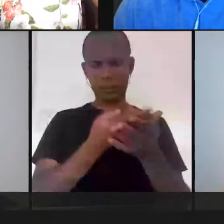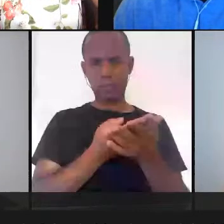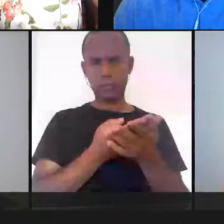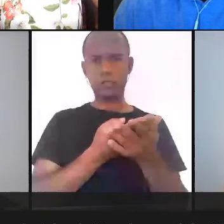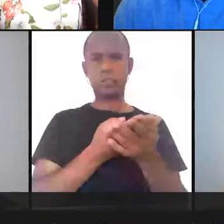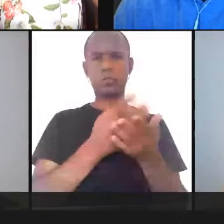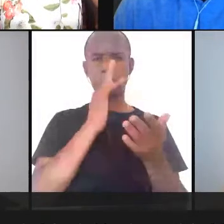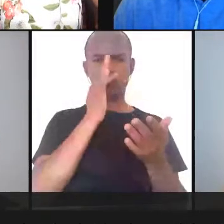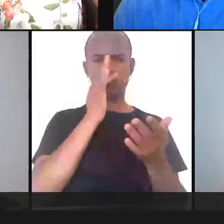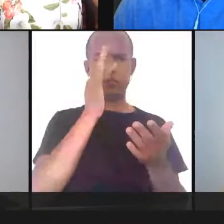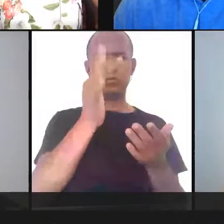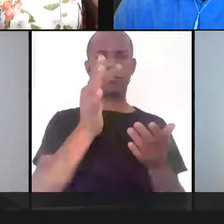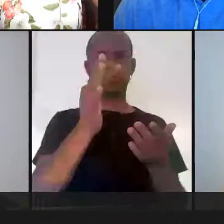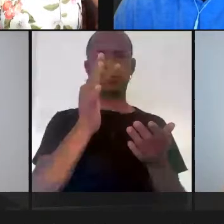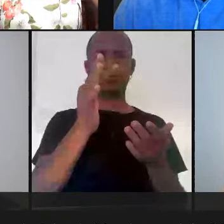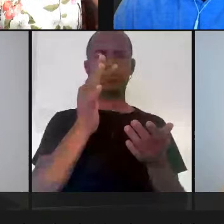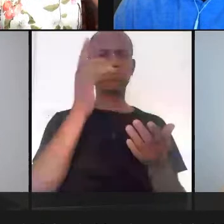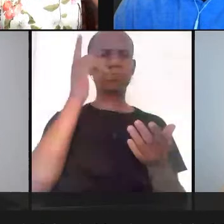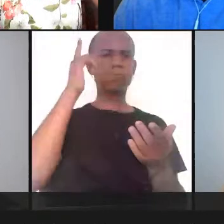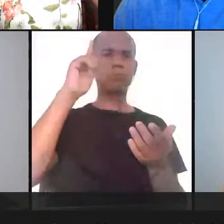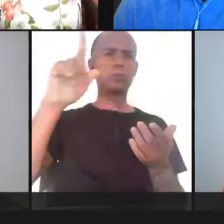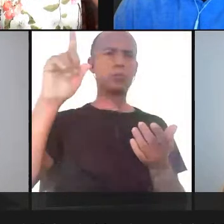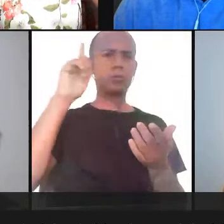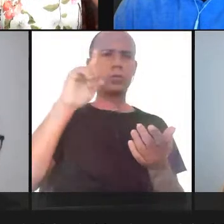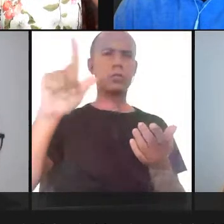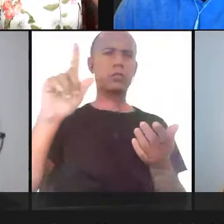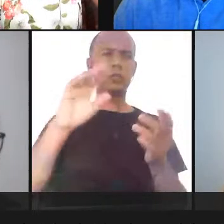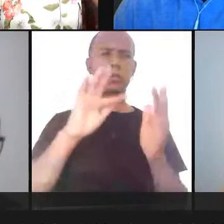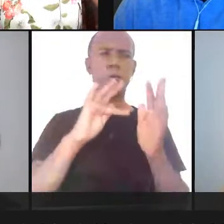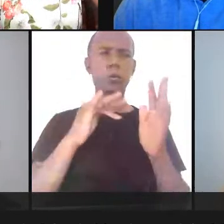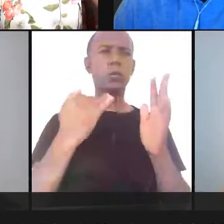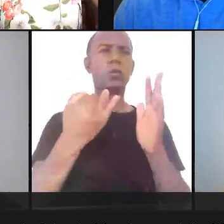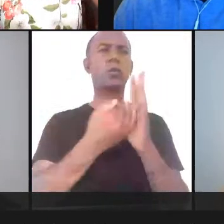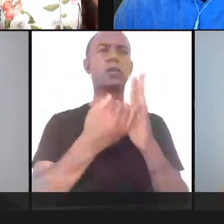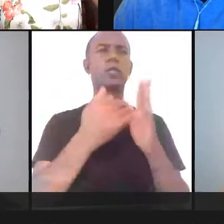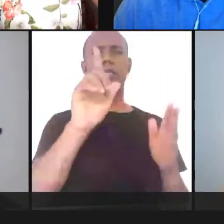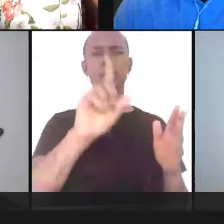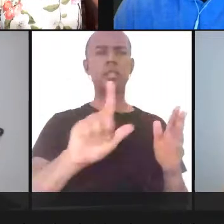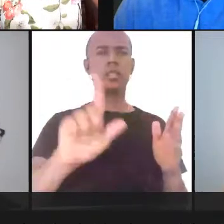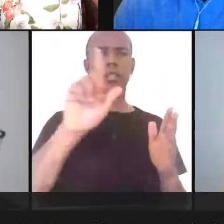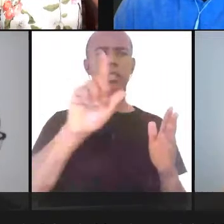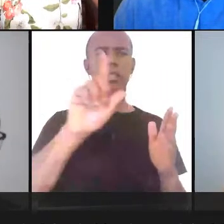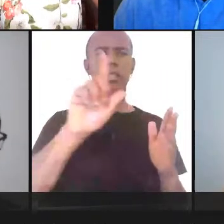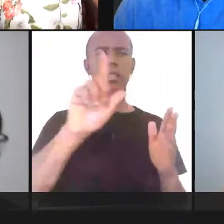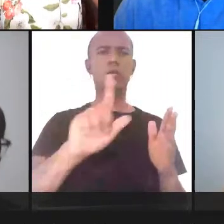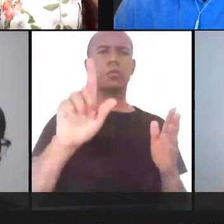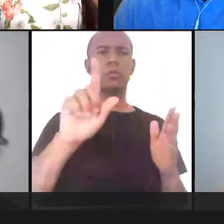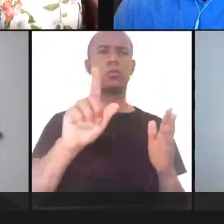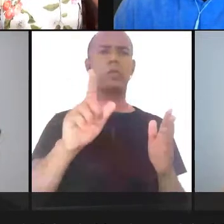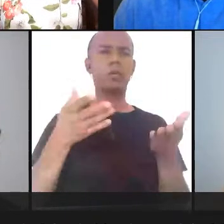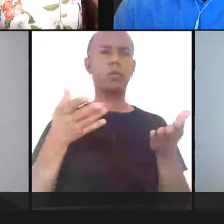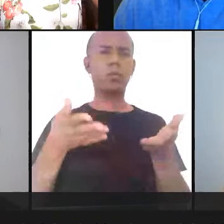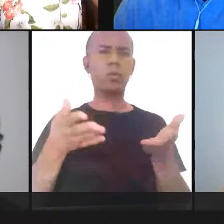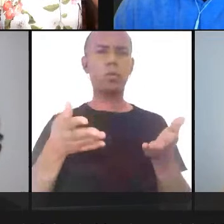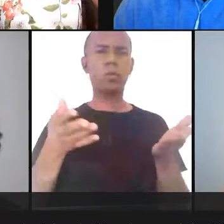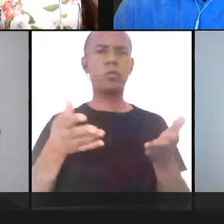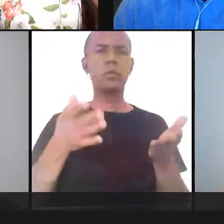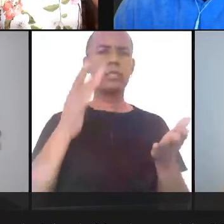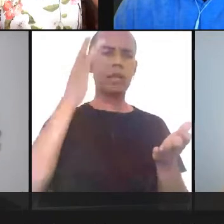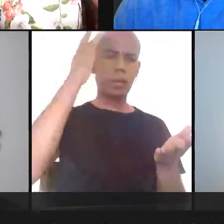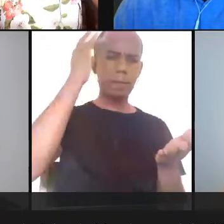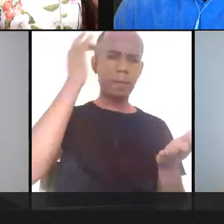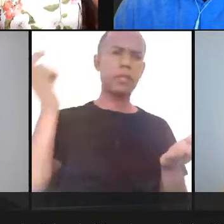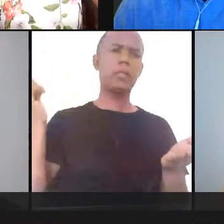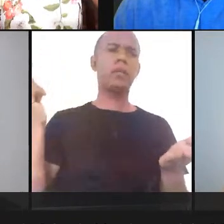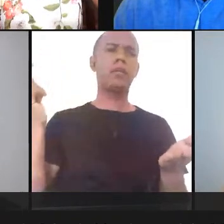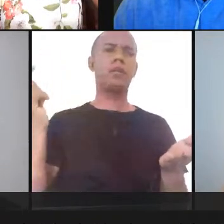todo o edifício literário de hoje para amanhã vai se configurar, vai aparecer muito